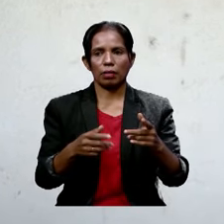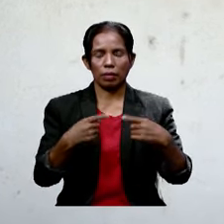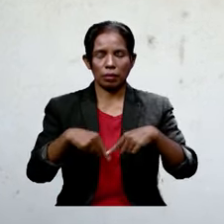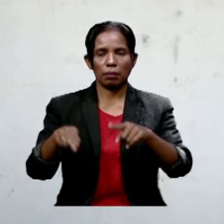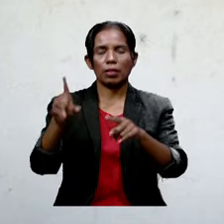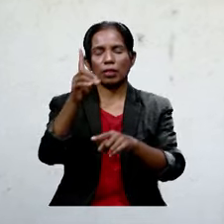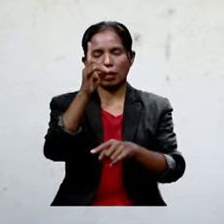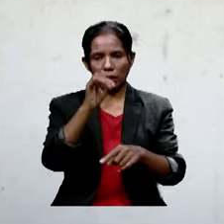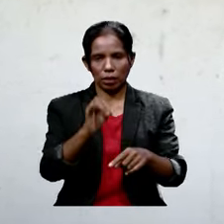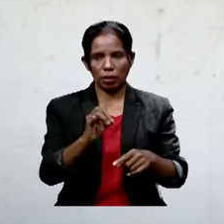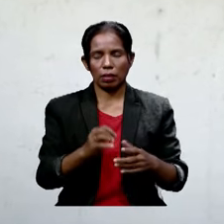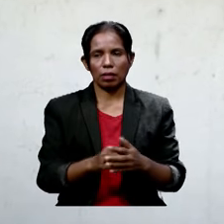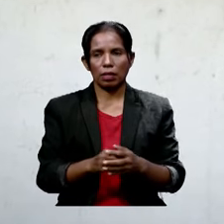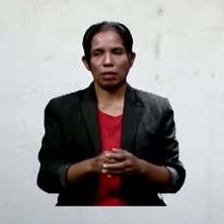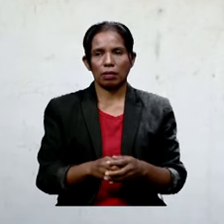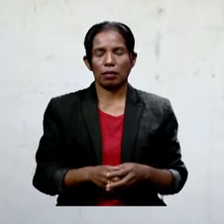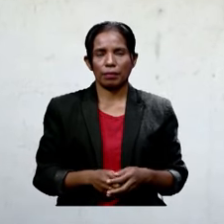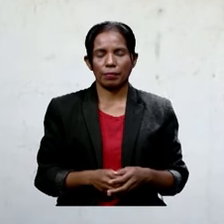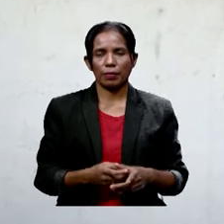dele ela ruma